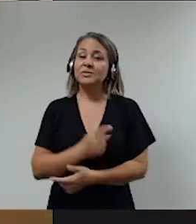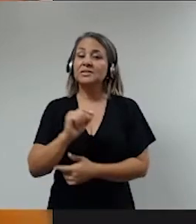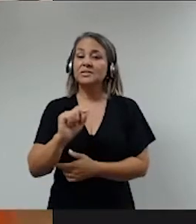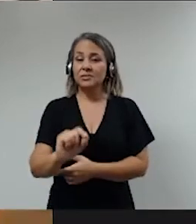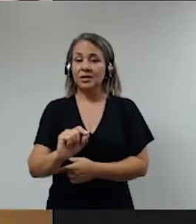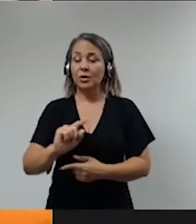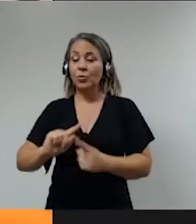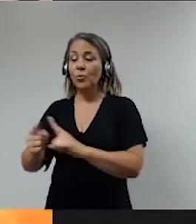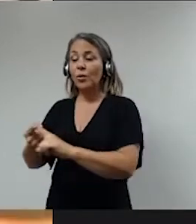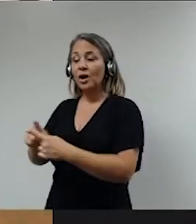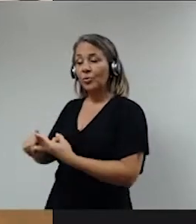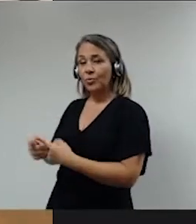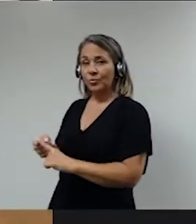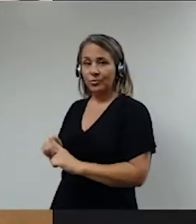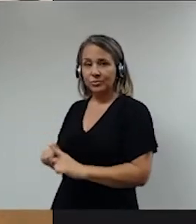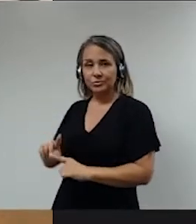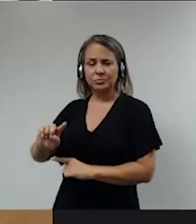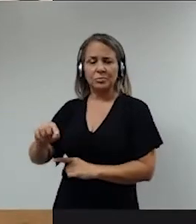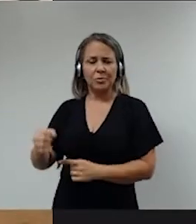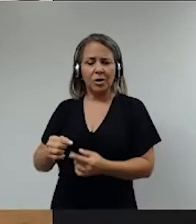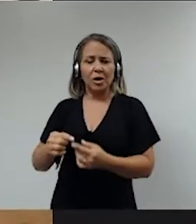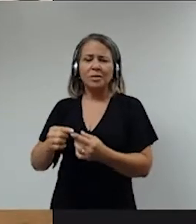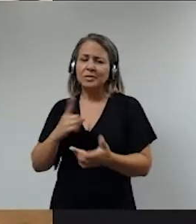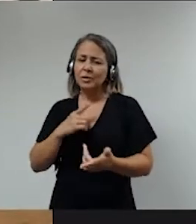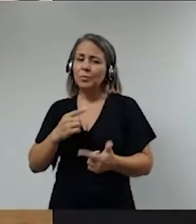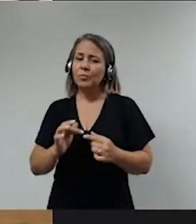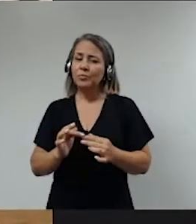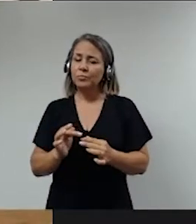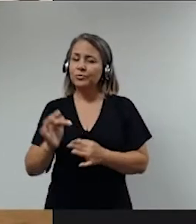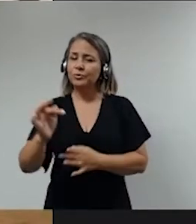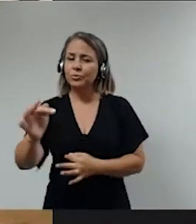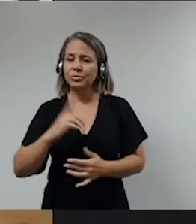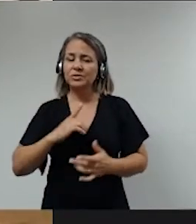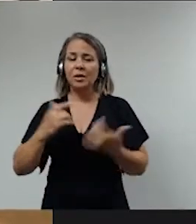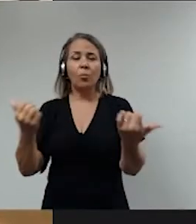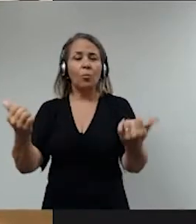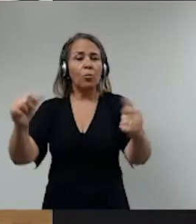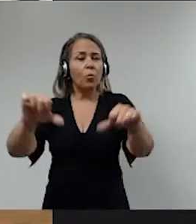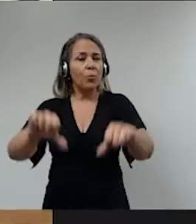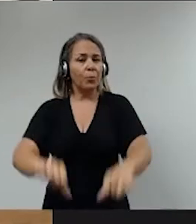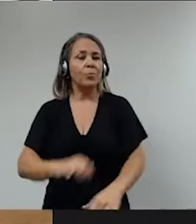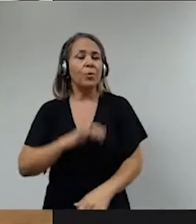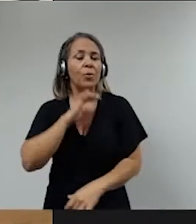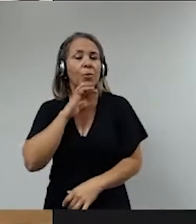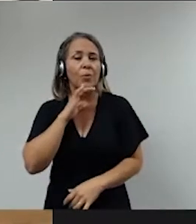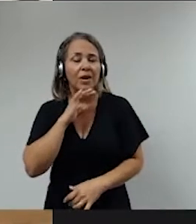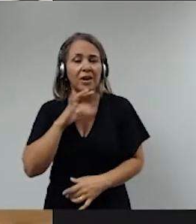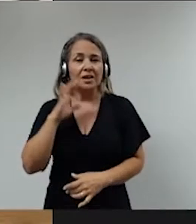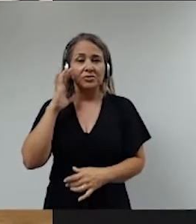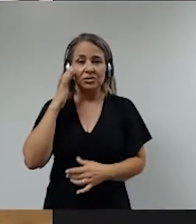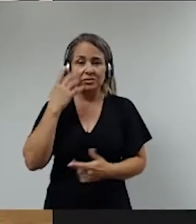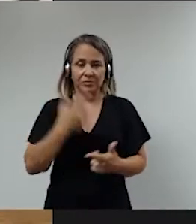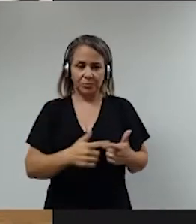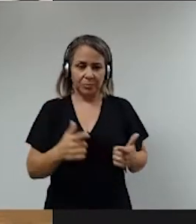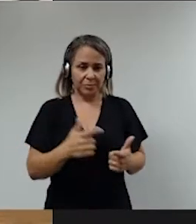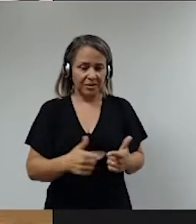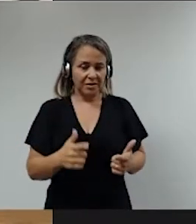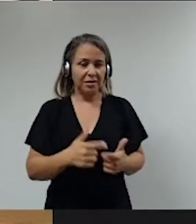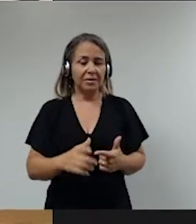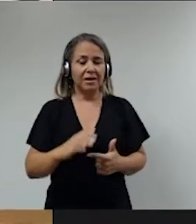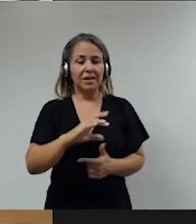um impacto a médio e longo prazo muito ruim. A despeito de tentar resolver um problema da crise